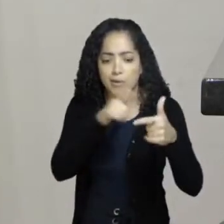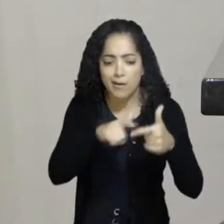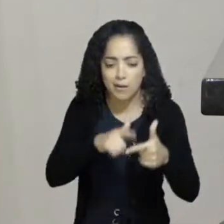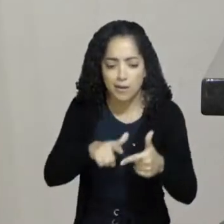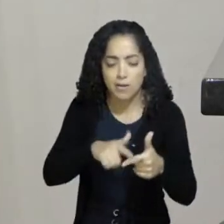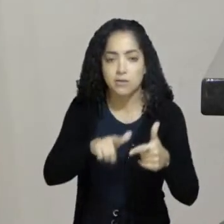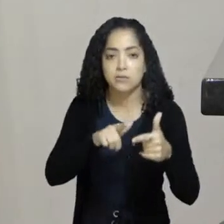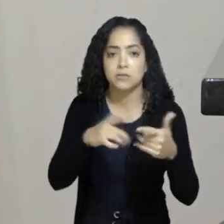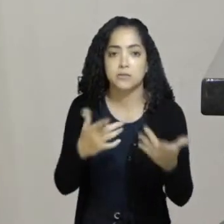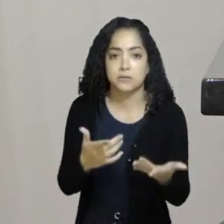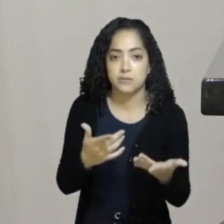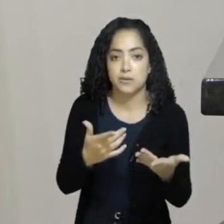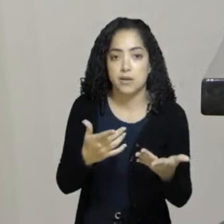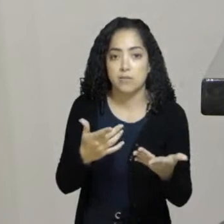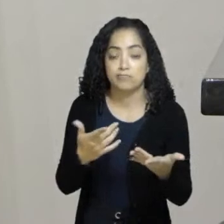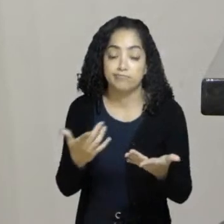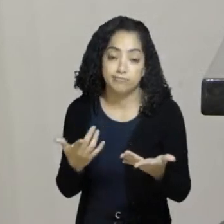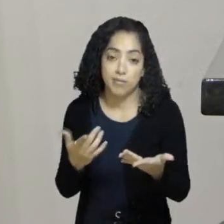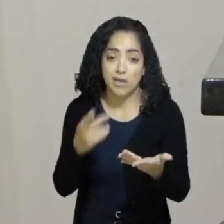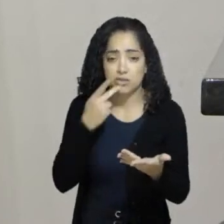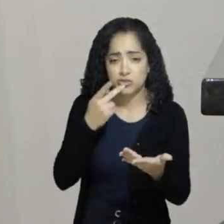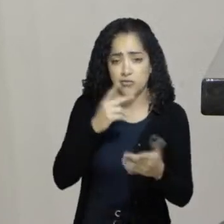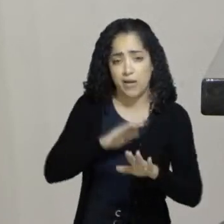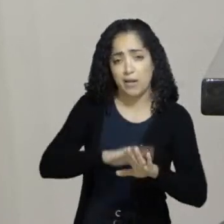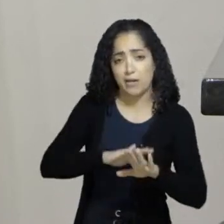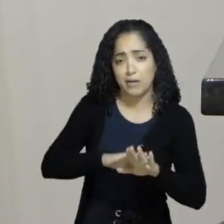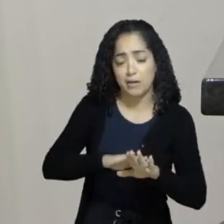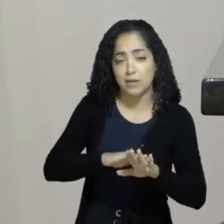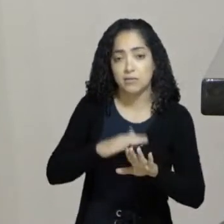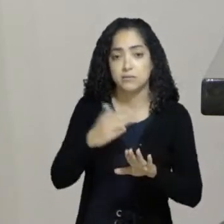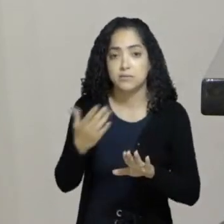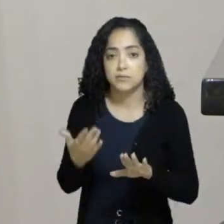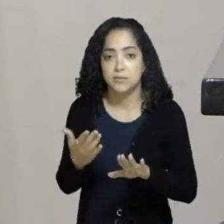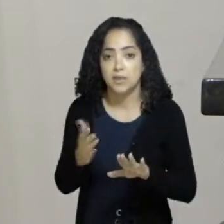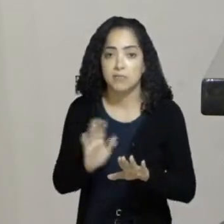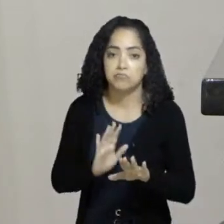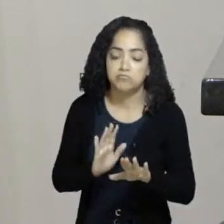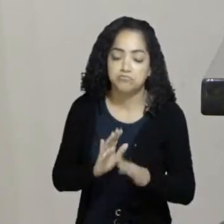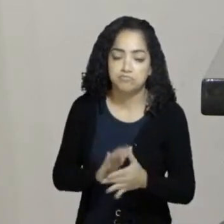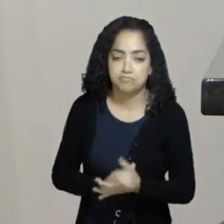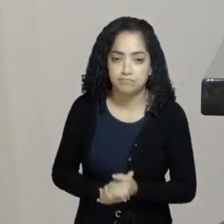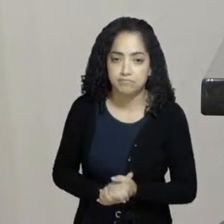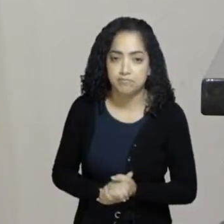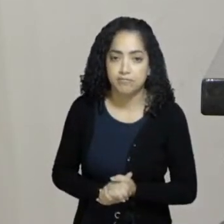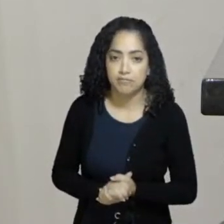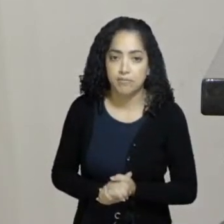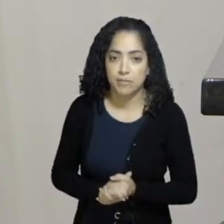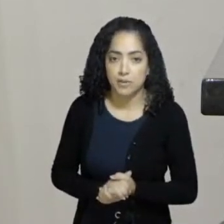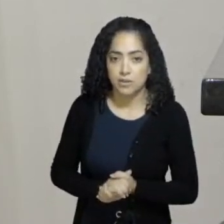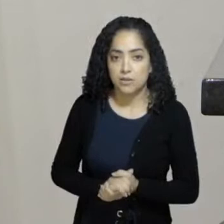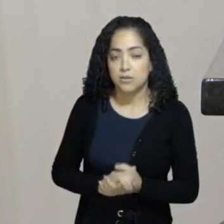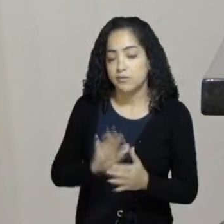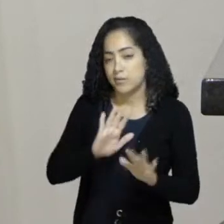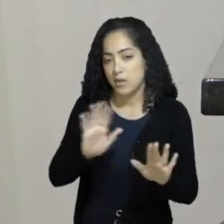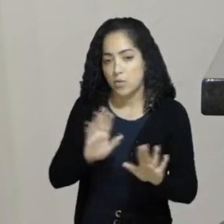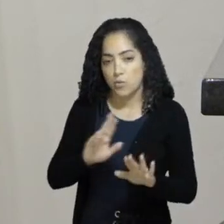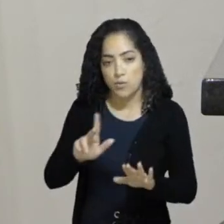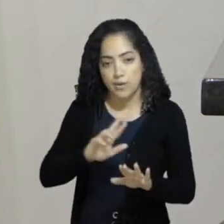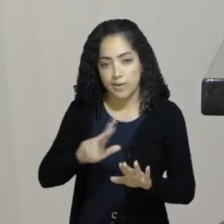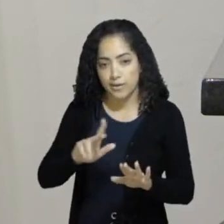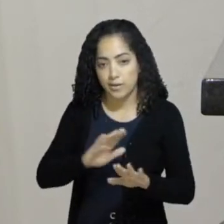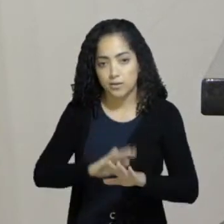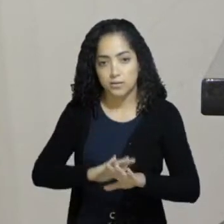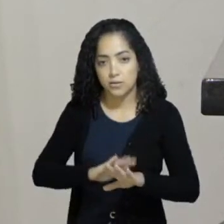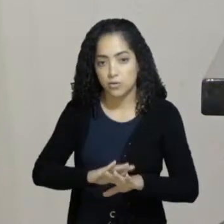fala que a questão ideológica não era somos cuidando não é ideológico Sargento Lima daí a gente vai